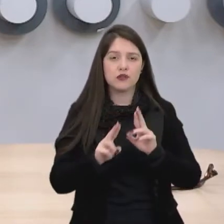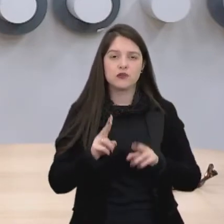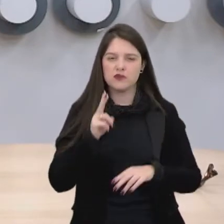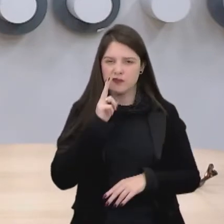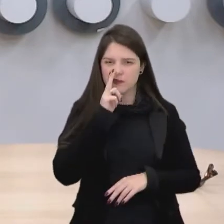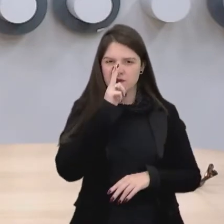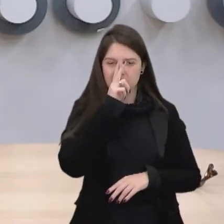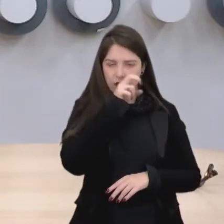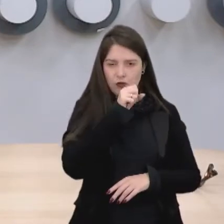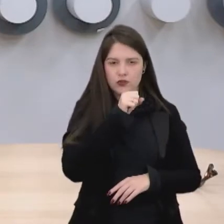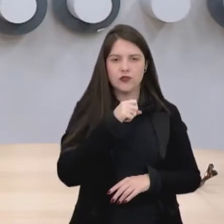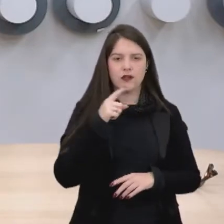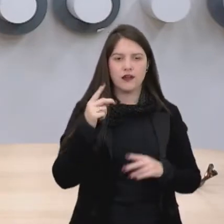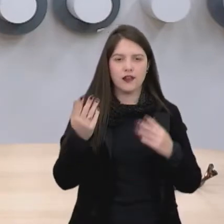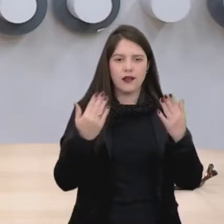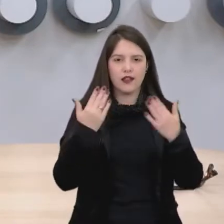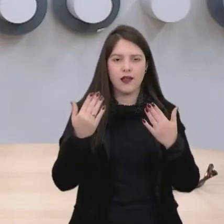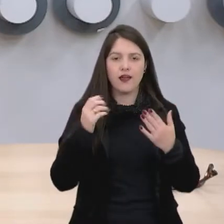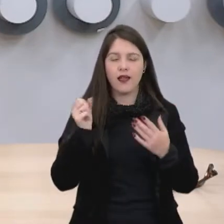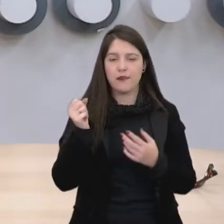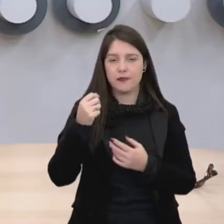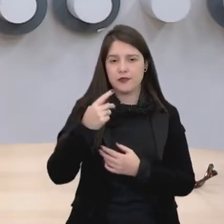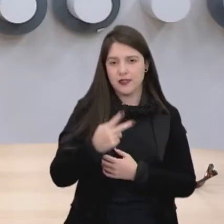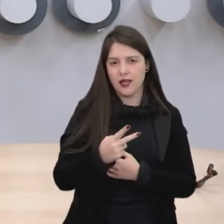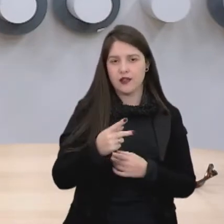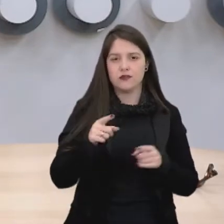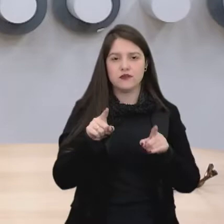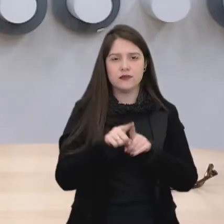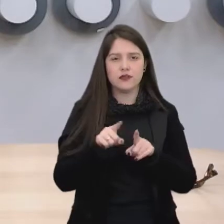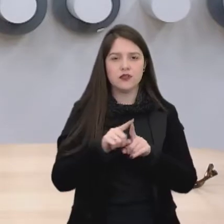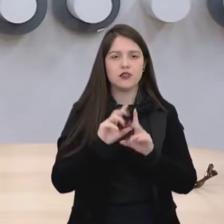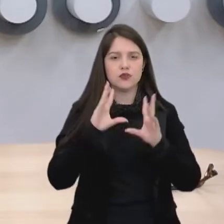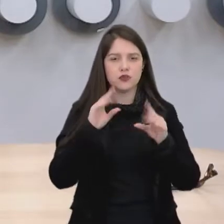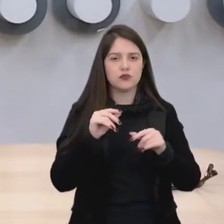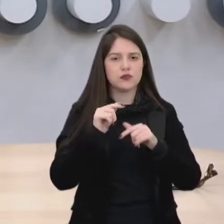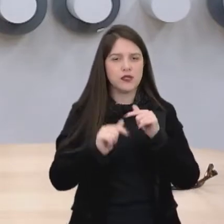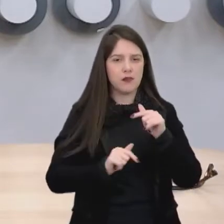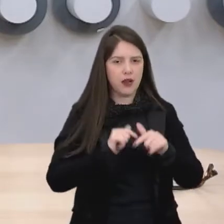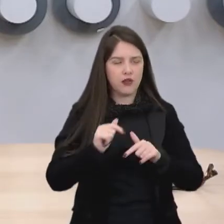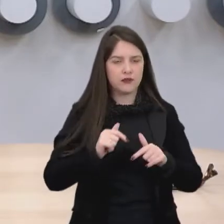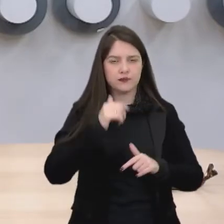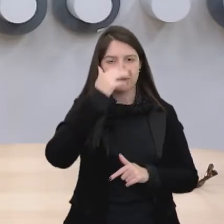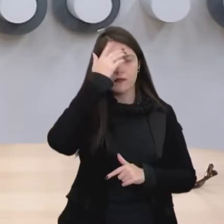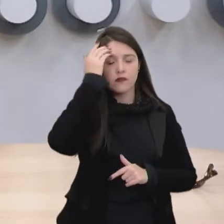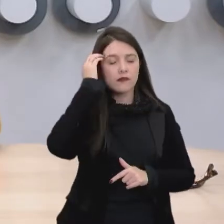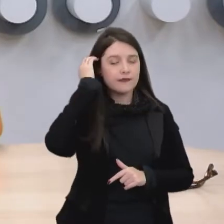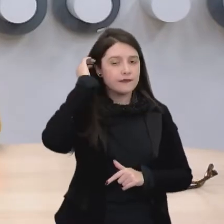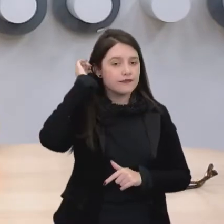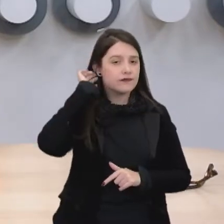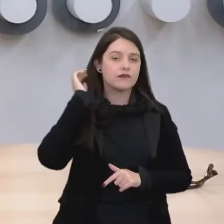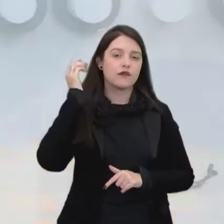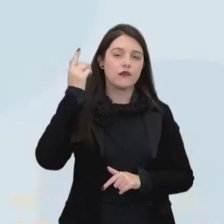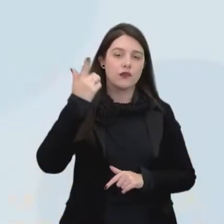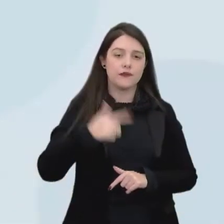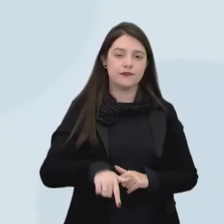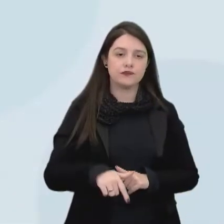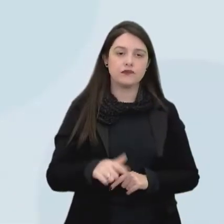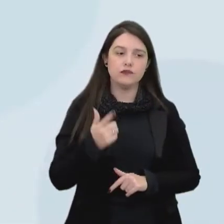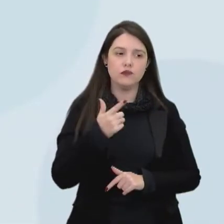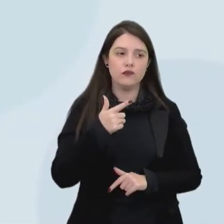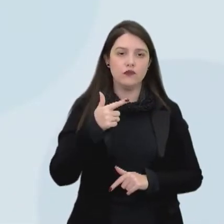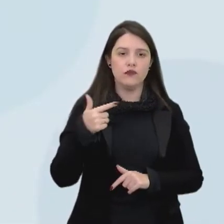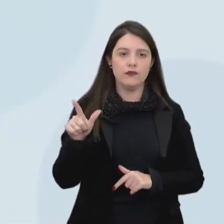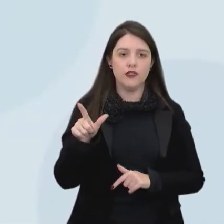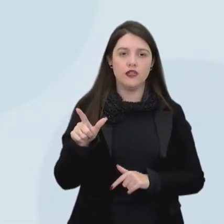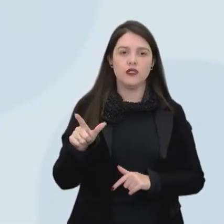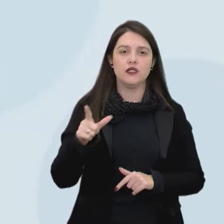forte entre o que tem de aposentados e dos trabalhadores. Vamos lá para a próxima tela, que nós temos um outro